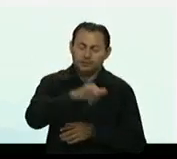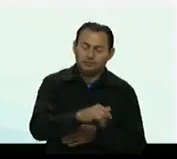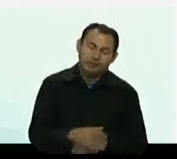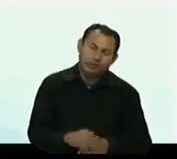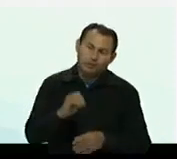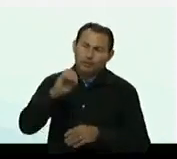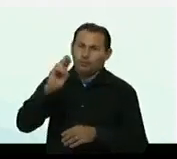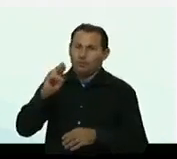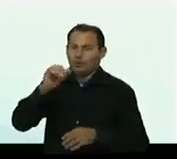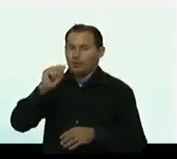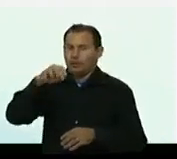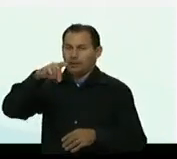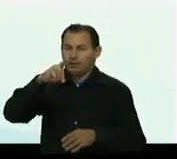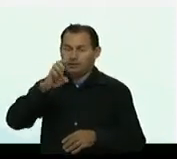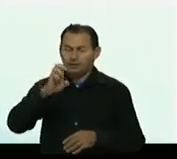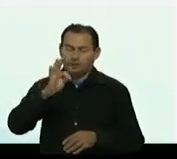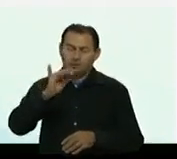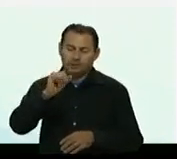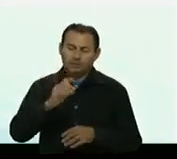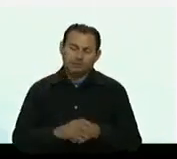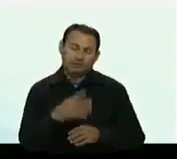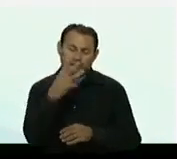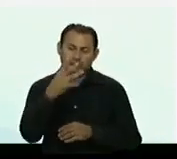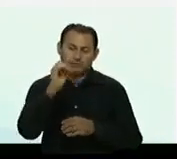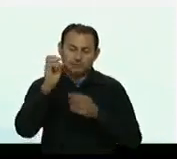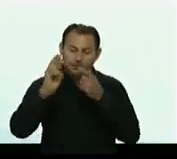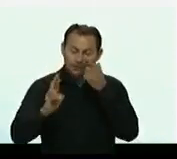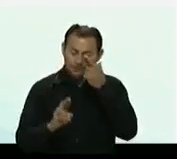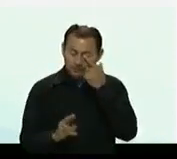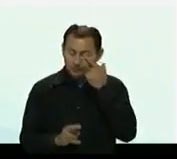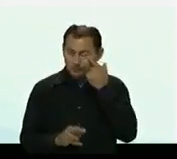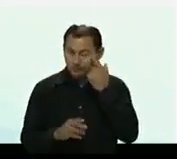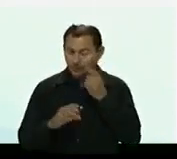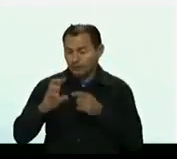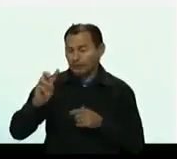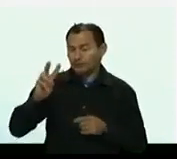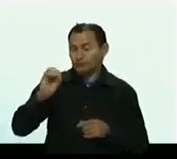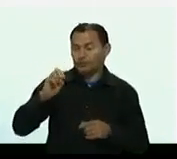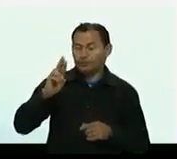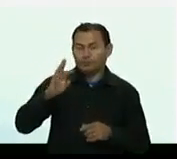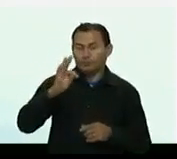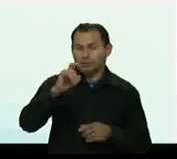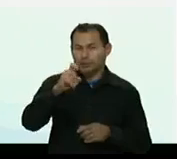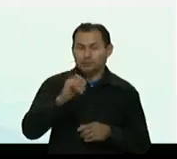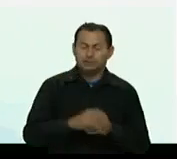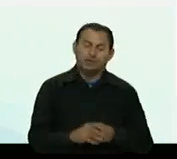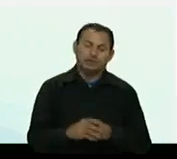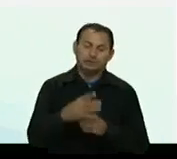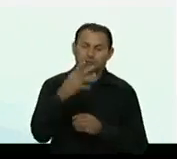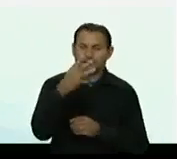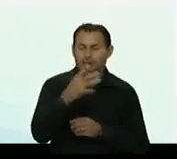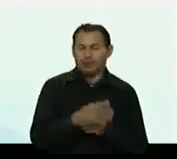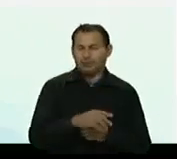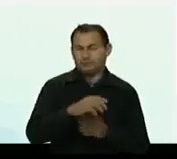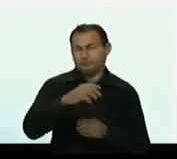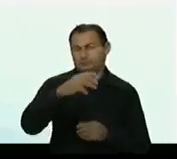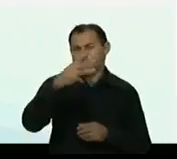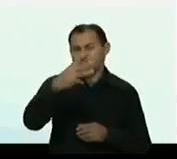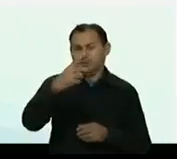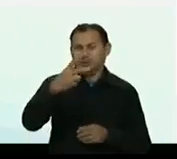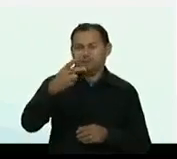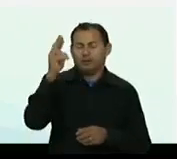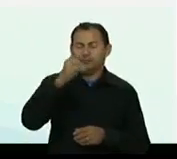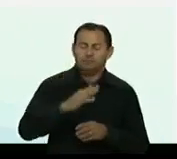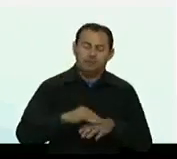Ou a Andetaxi. Andetaxi, né, que é R$ 30,00, porque a Voo de Táxi é R$ 32,00. Então, fica mais barato chamar